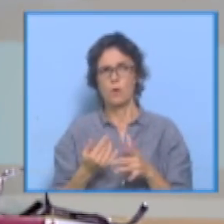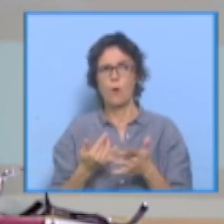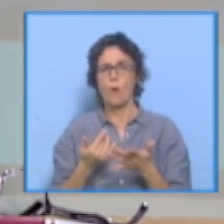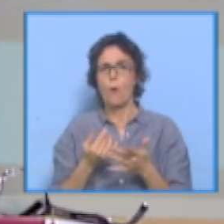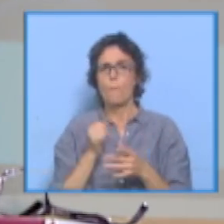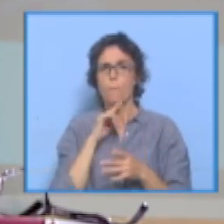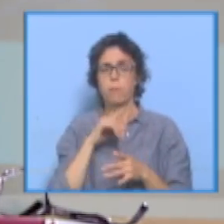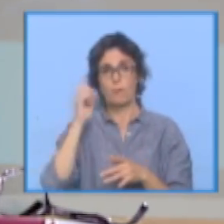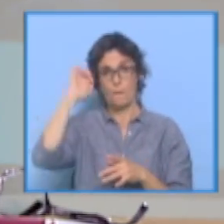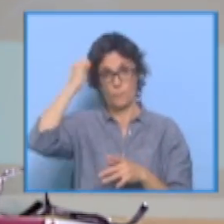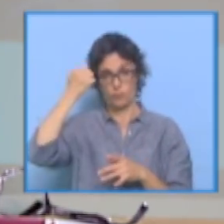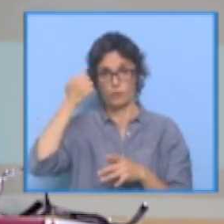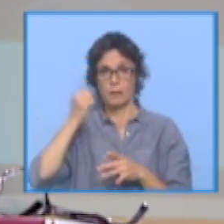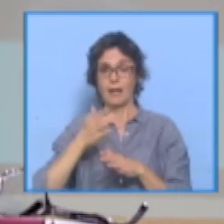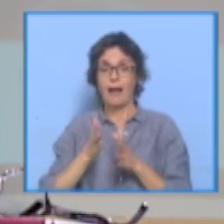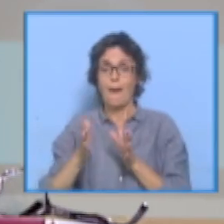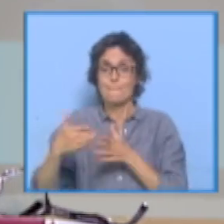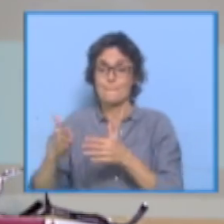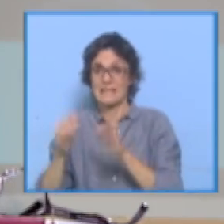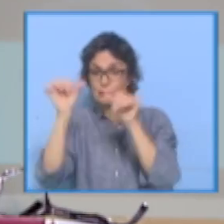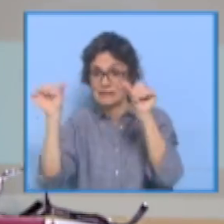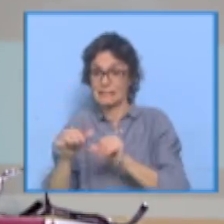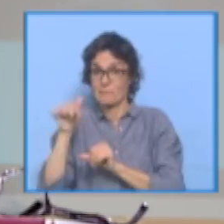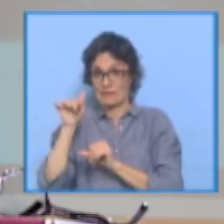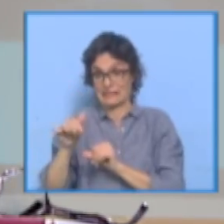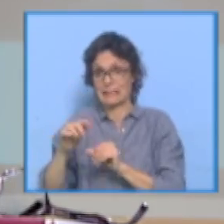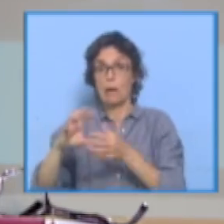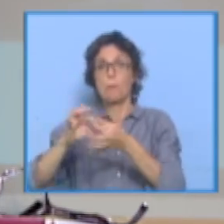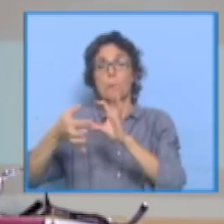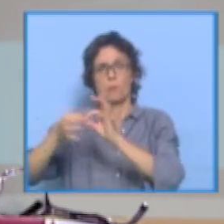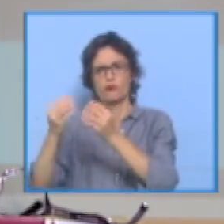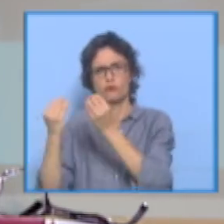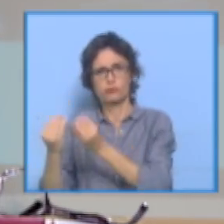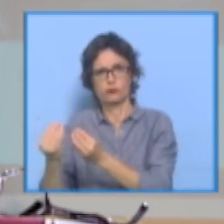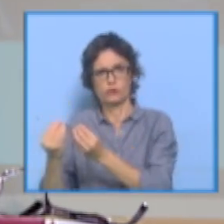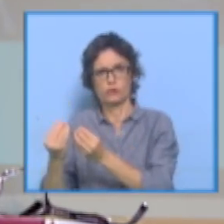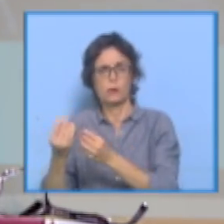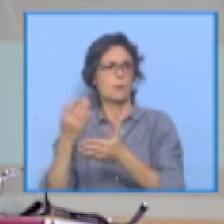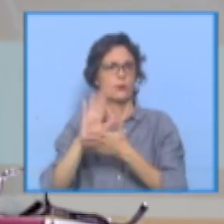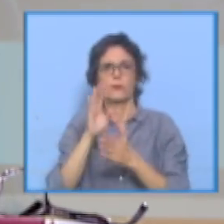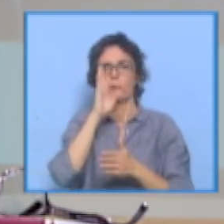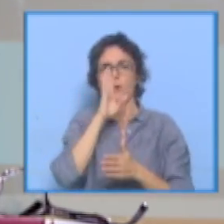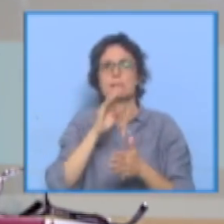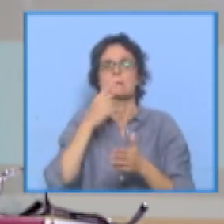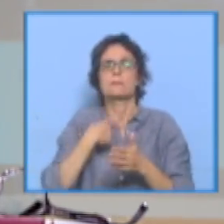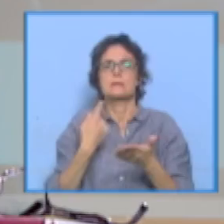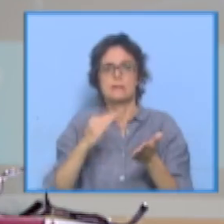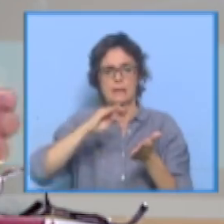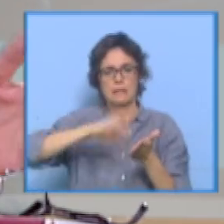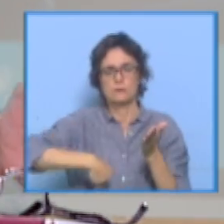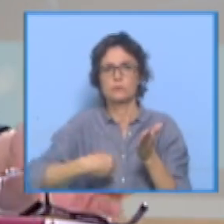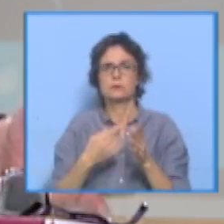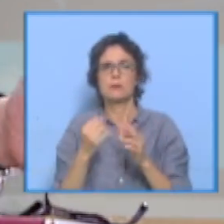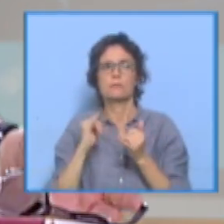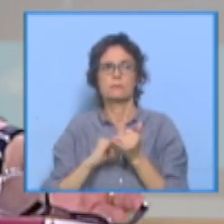do sistema que funciona. Porque se me dissessem, bem, então acabam os contratos de associação de todas